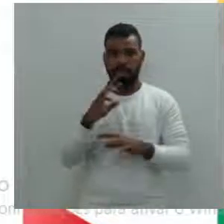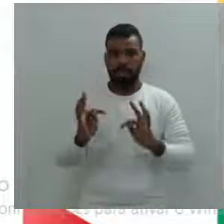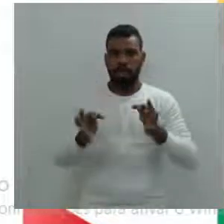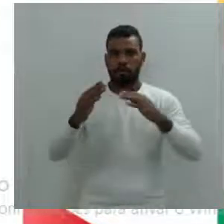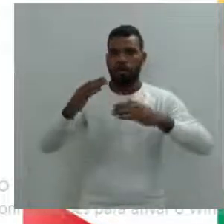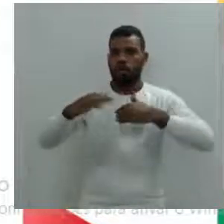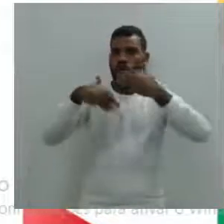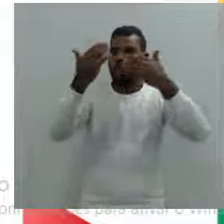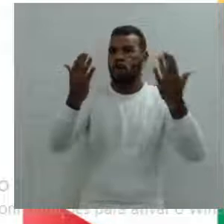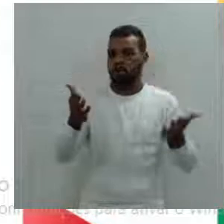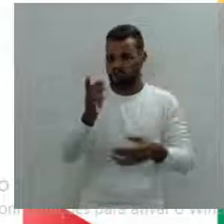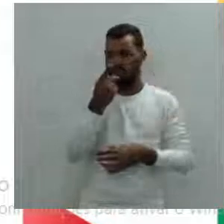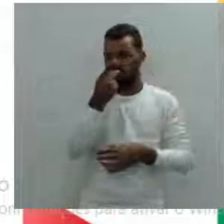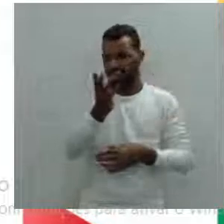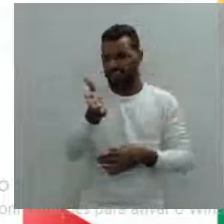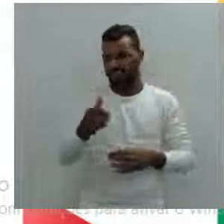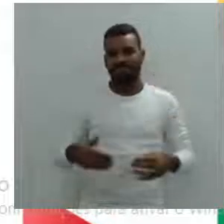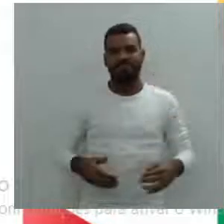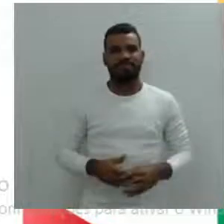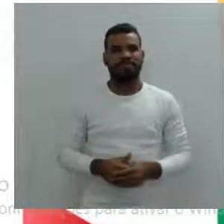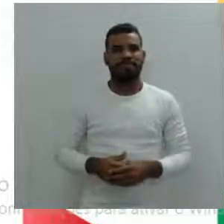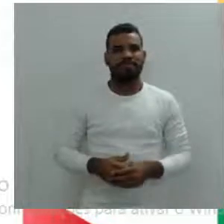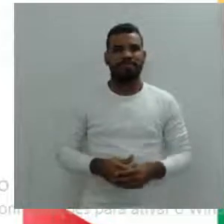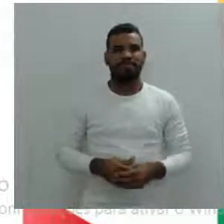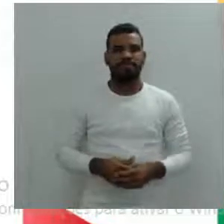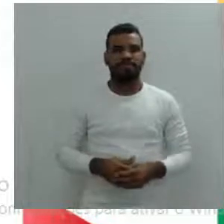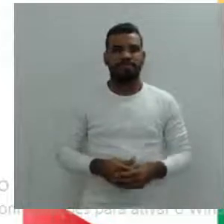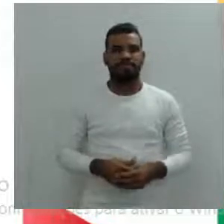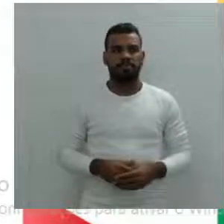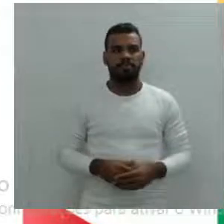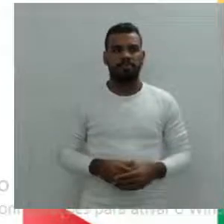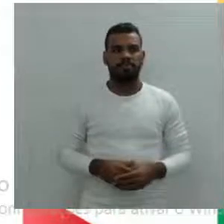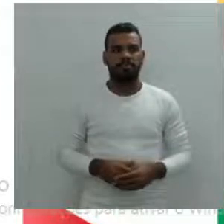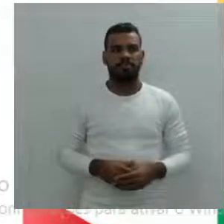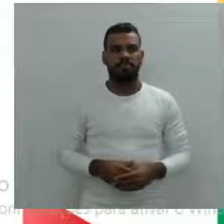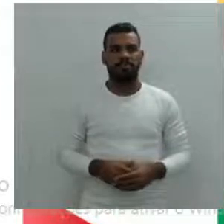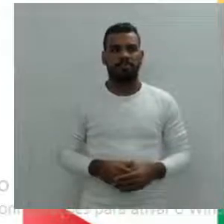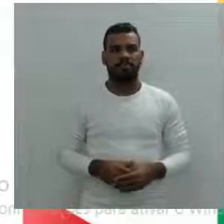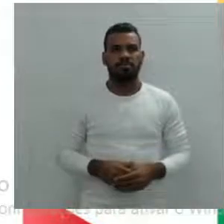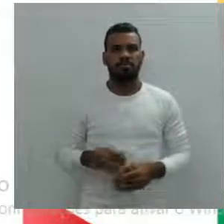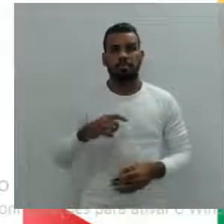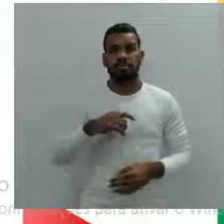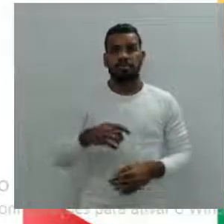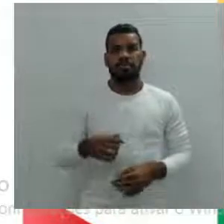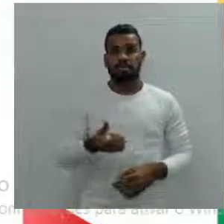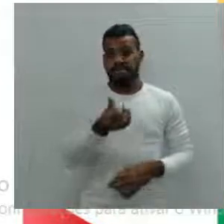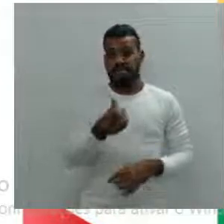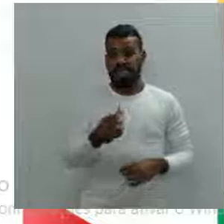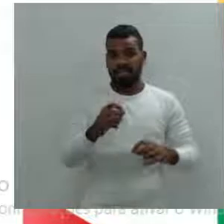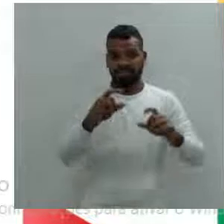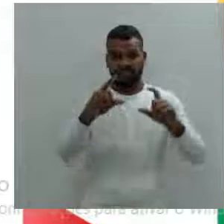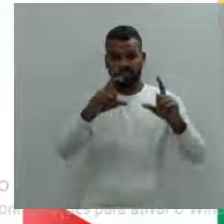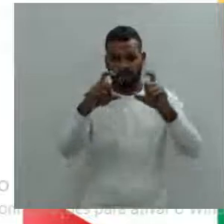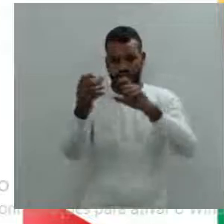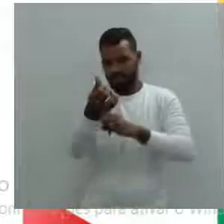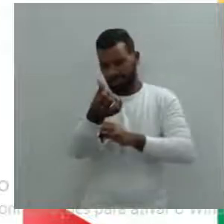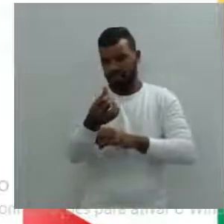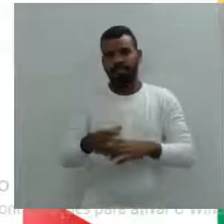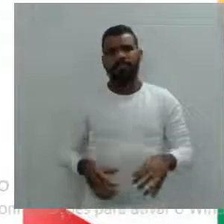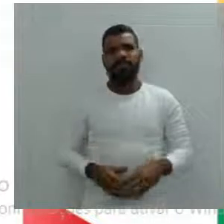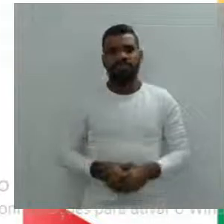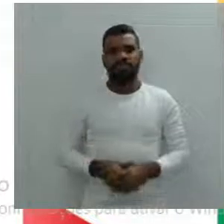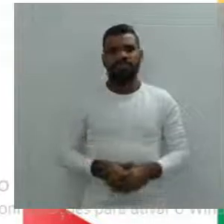tecnológica, né? Então aí nós teremos 6 fotos que eu trouxe para você. A gente vai ter aí